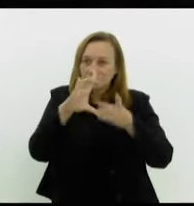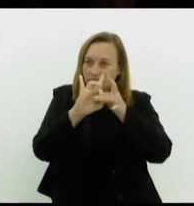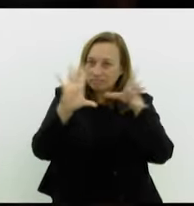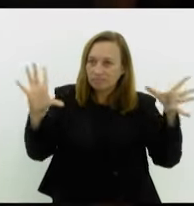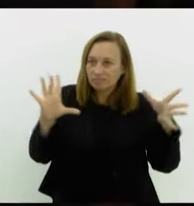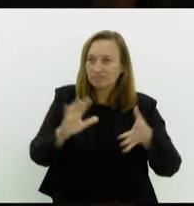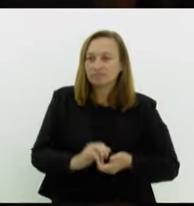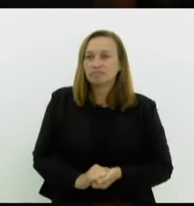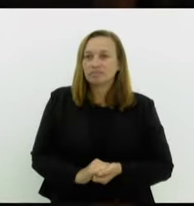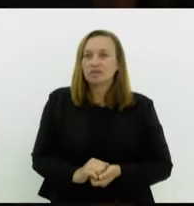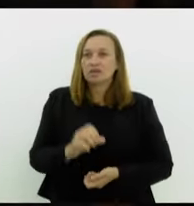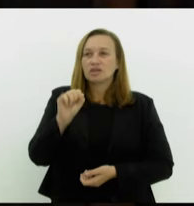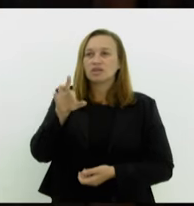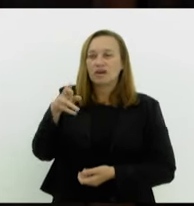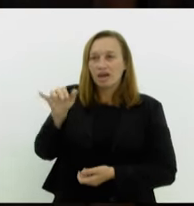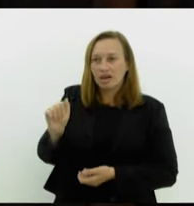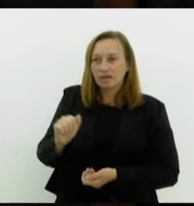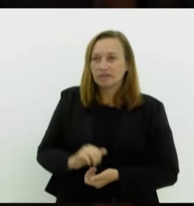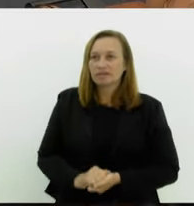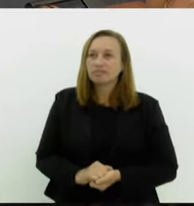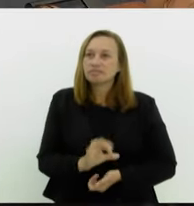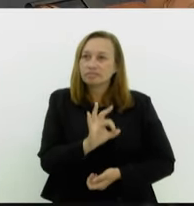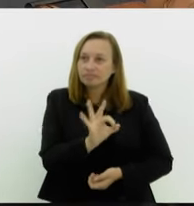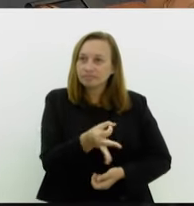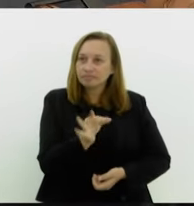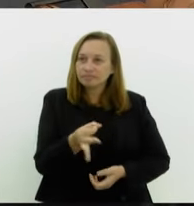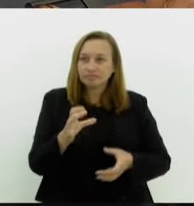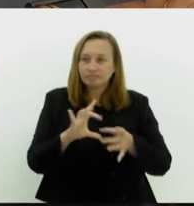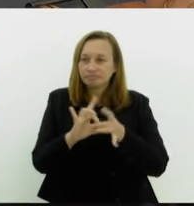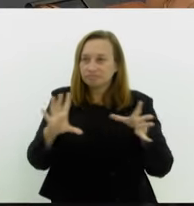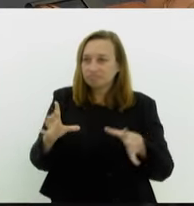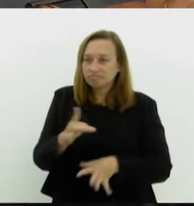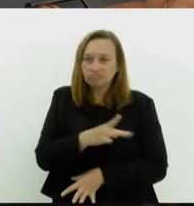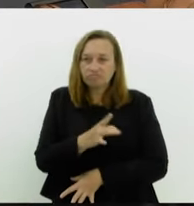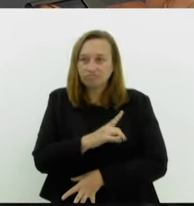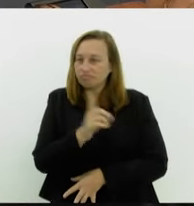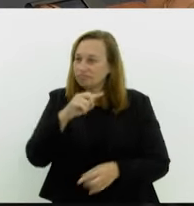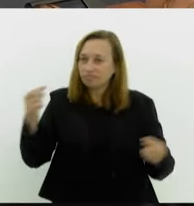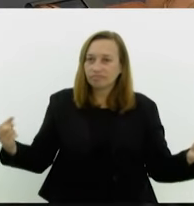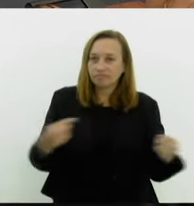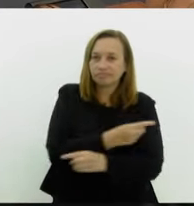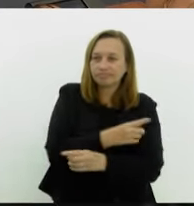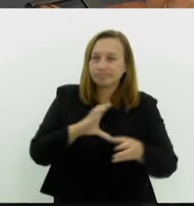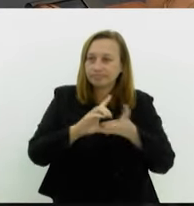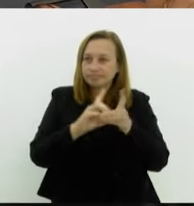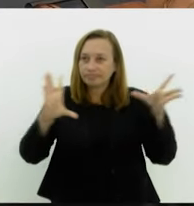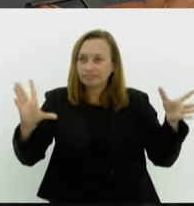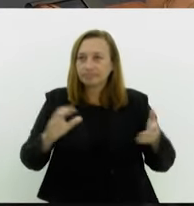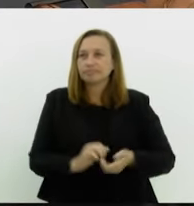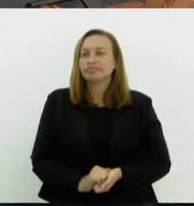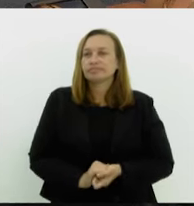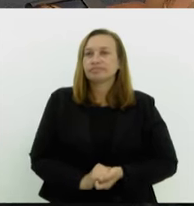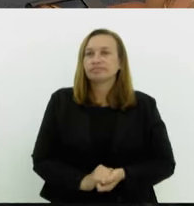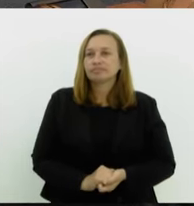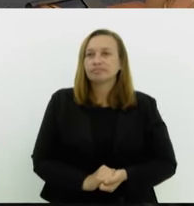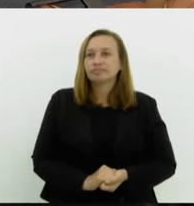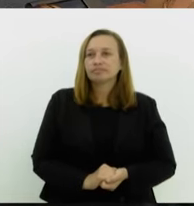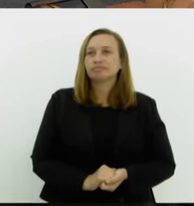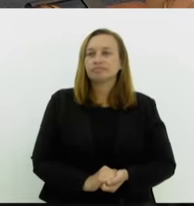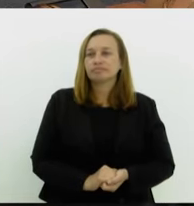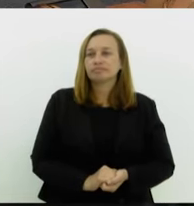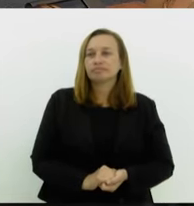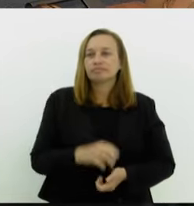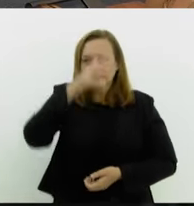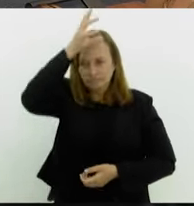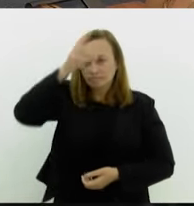Liberdade Soraia Exatamente porque o medo não combina com a democracia Liberdade ti Ju não